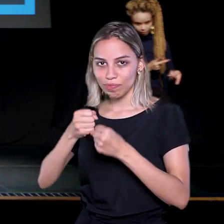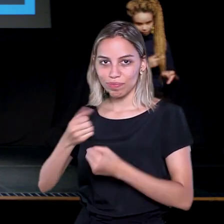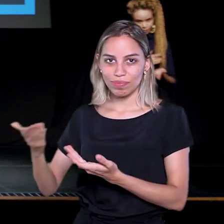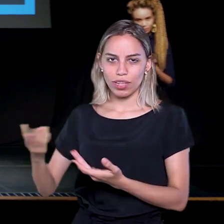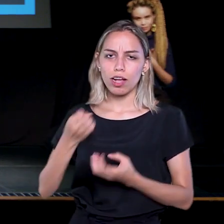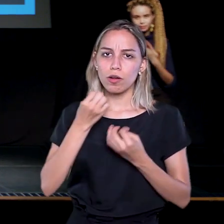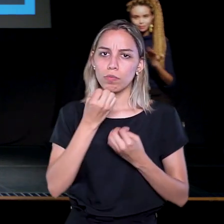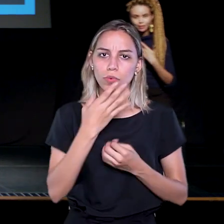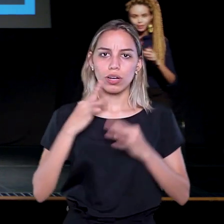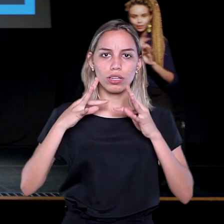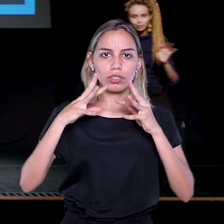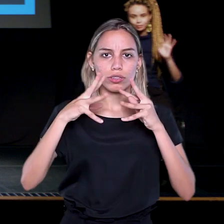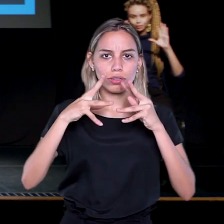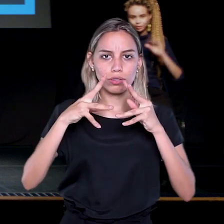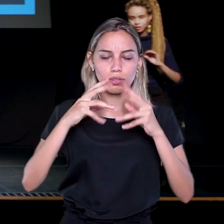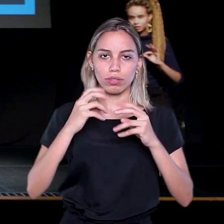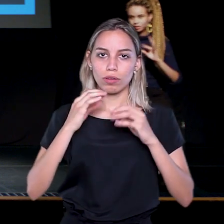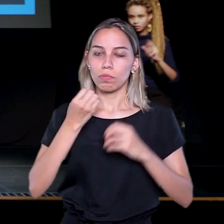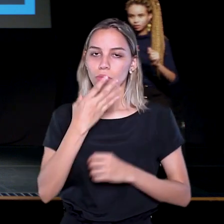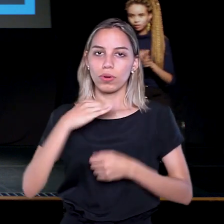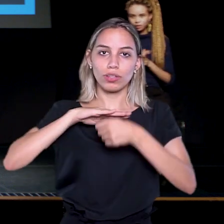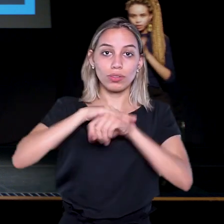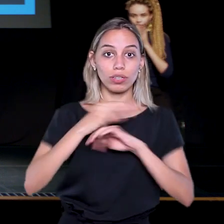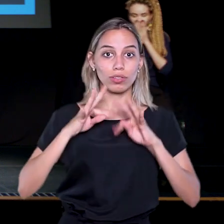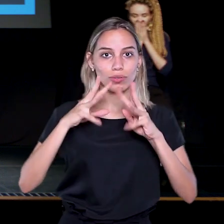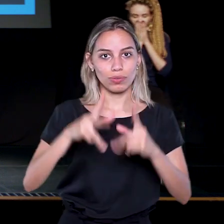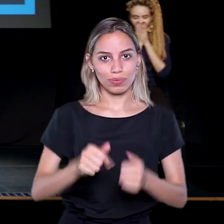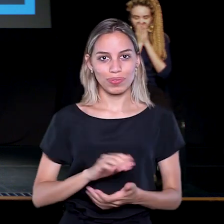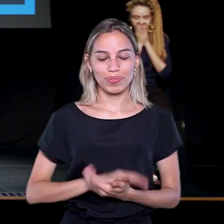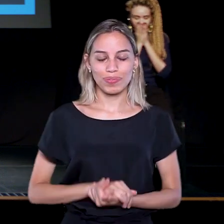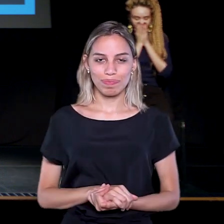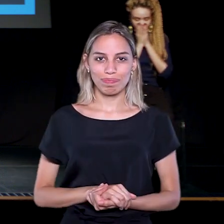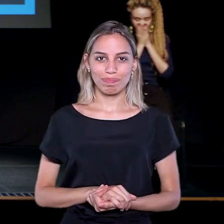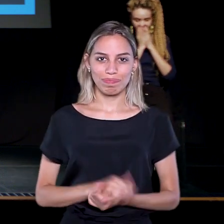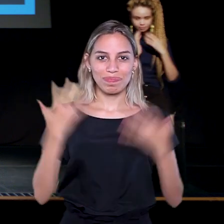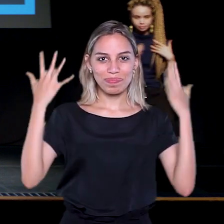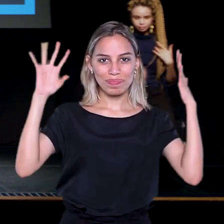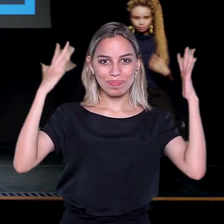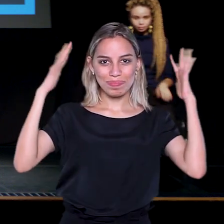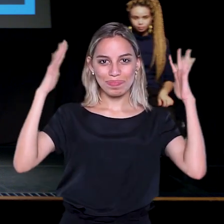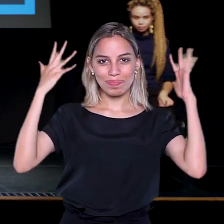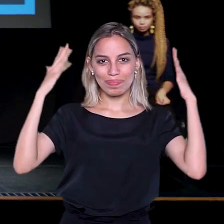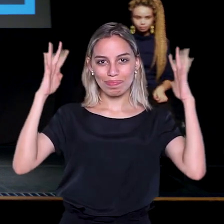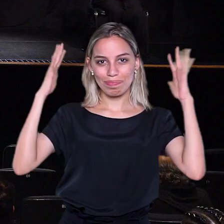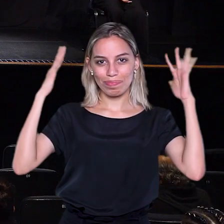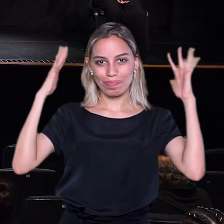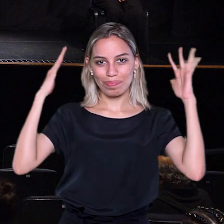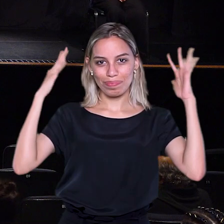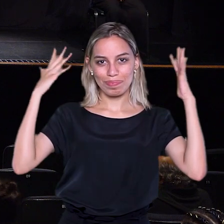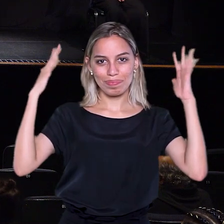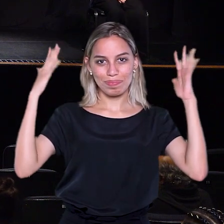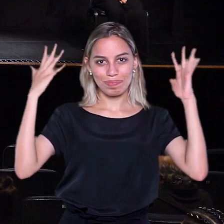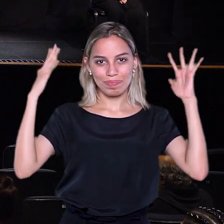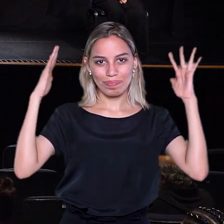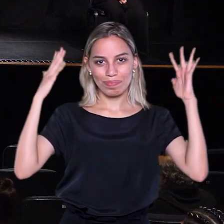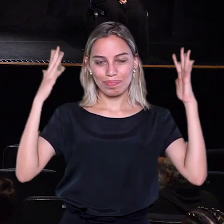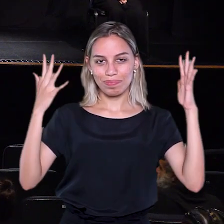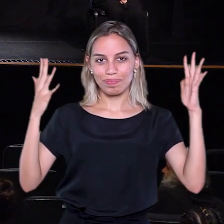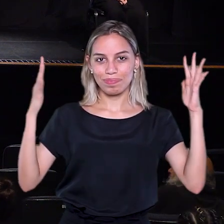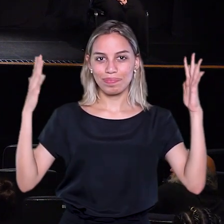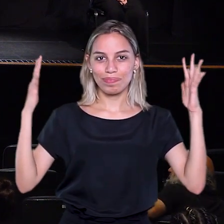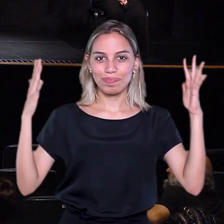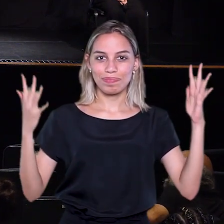noite a todos e todas. No palco, há um telão com os logotipos do Sempre um Papo e do Sesc, o nome da convidada